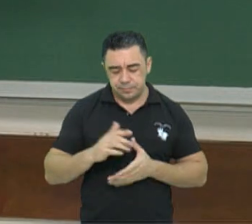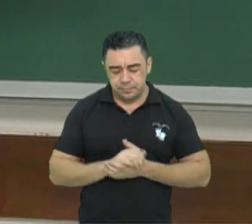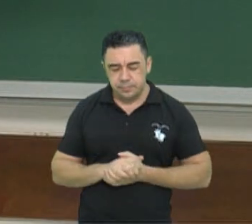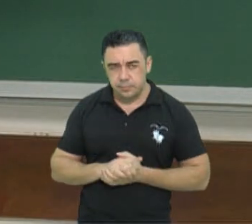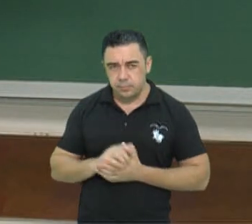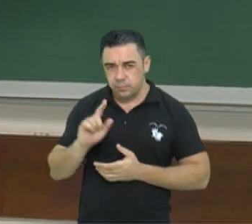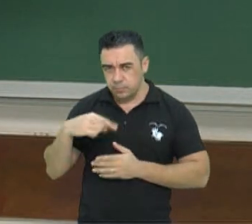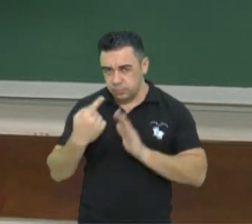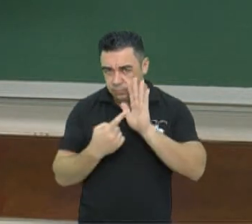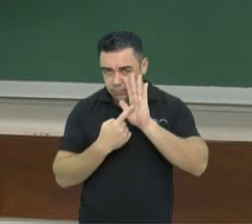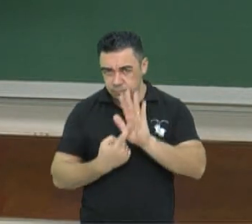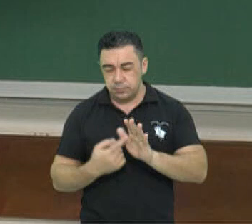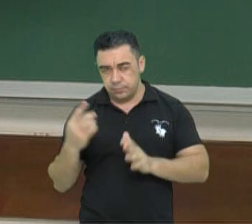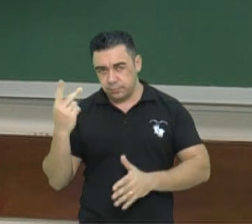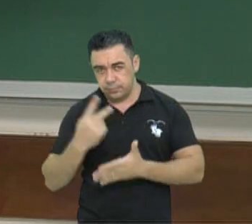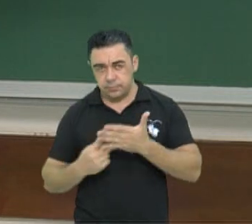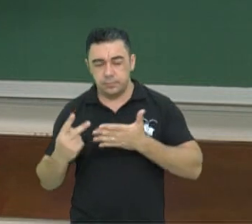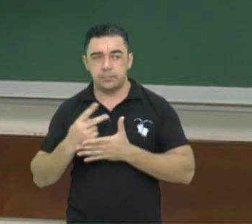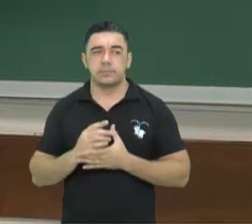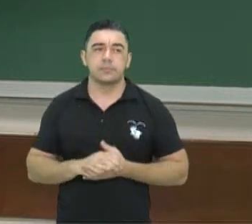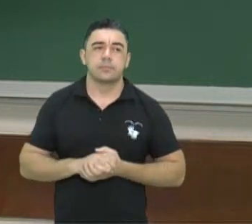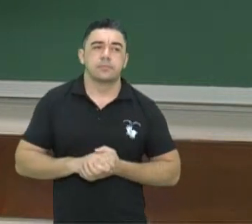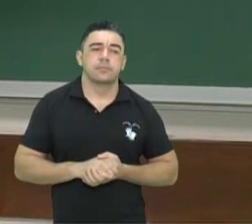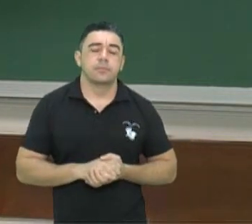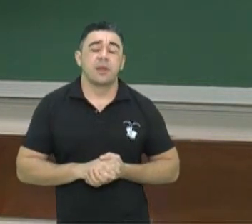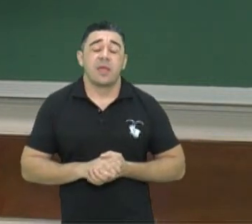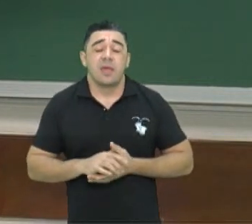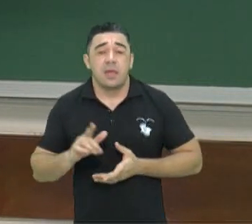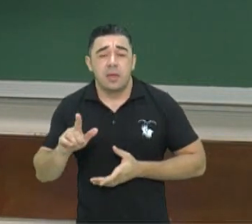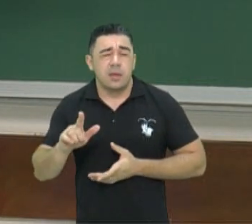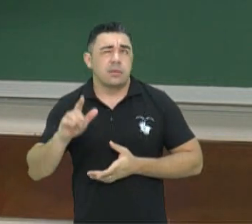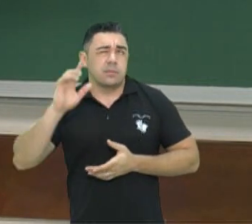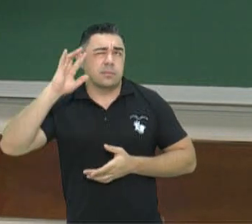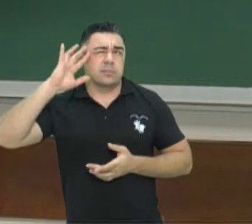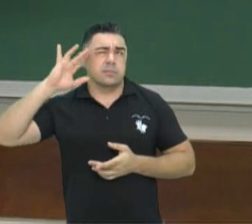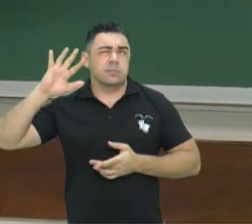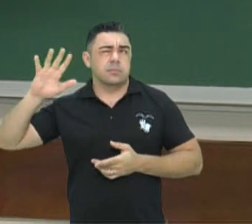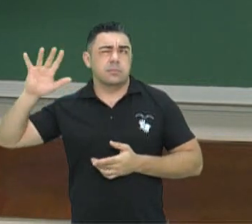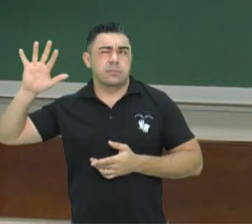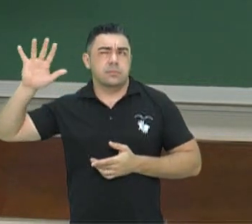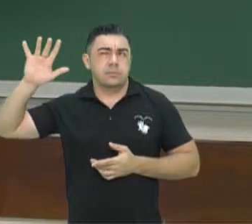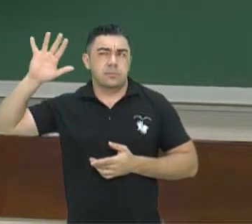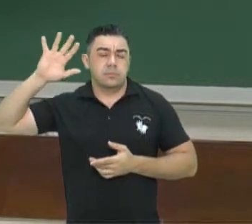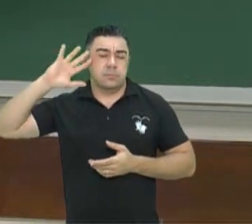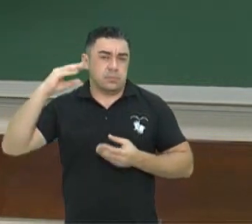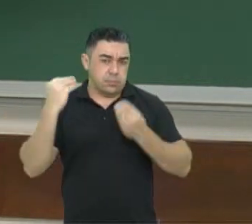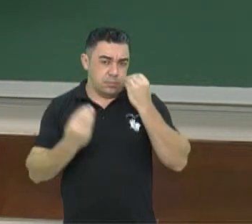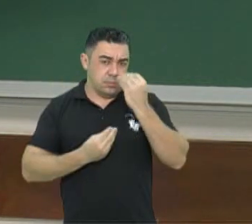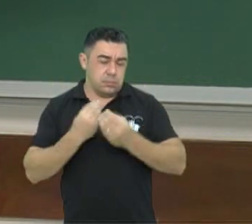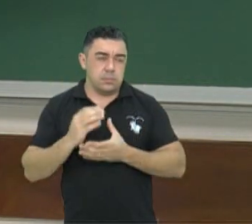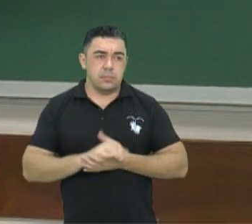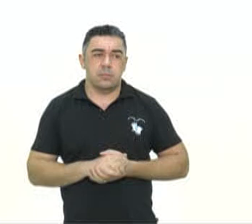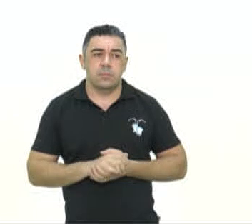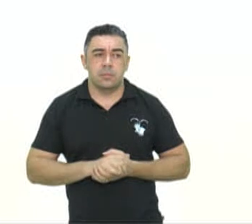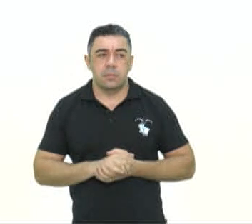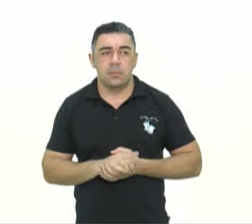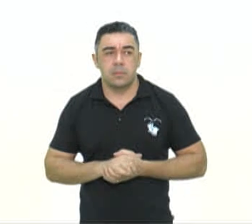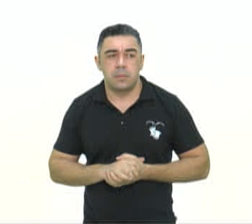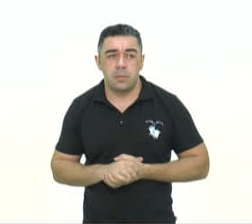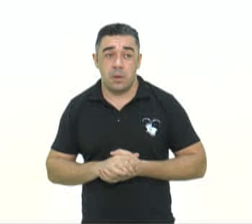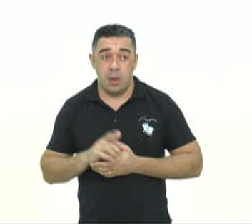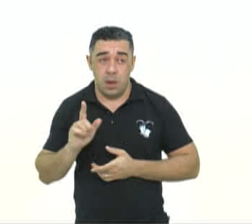eu vou te mostrar a ilustração, tá? Mas já vai imaginando como é que vai ser essa figura.